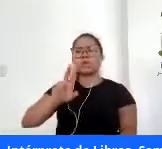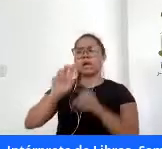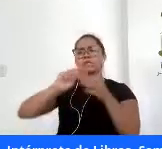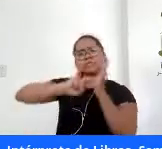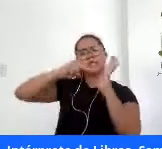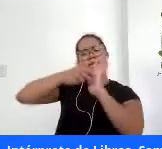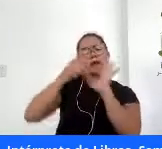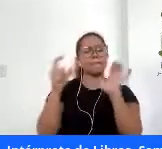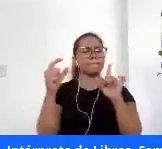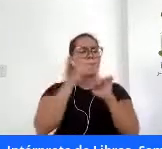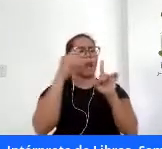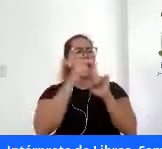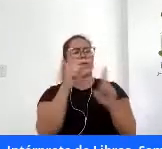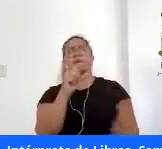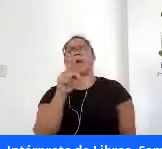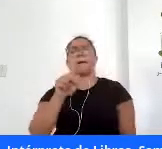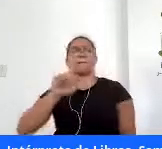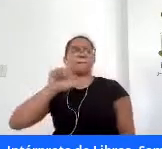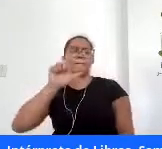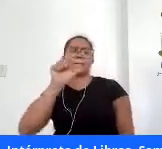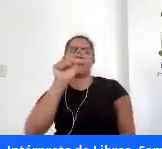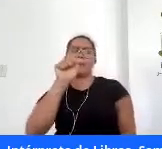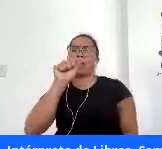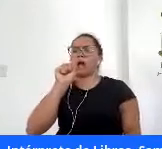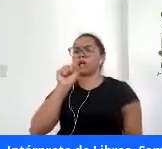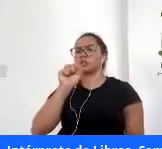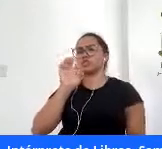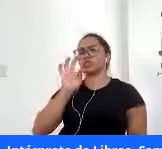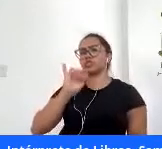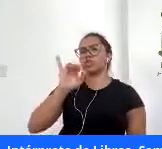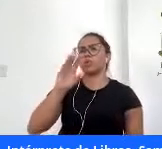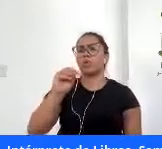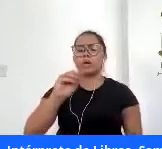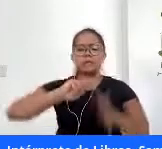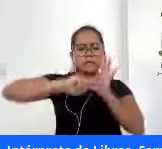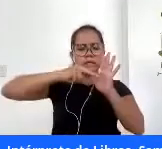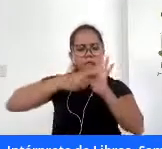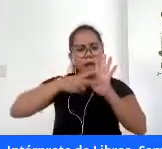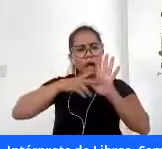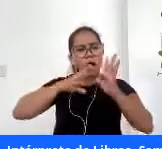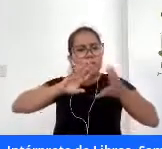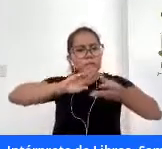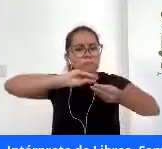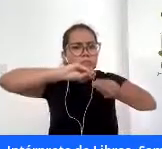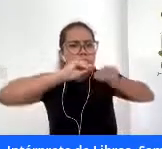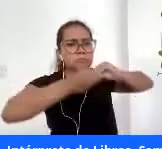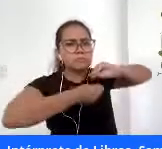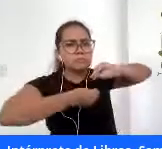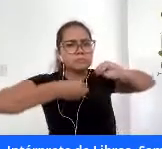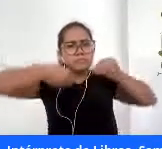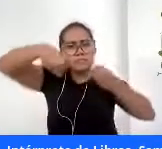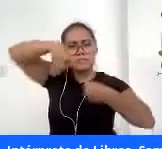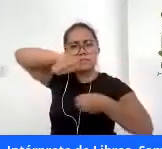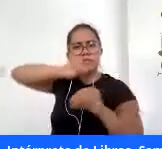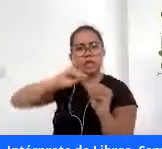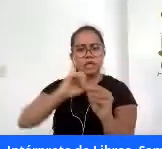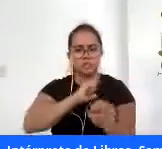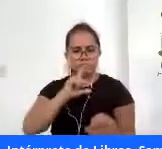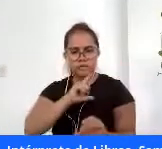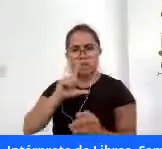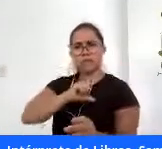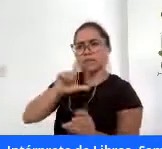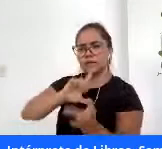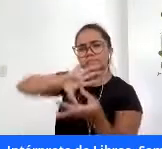da palavra plástico como o ato de moldar. Então, quando você pega uma garrafa plástica, você consegue movimentar